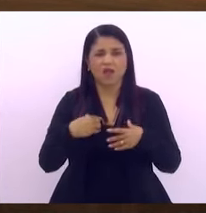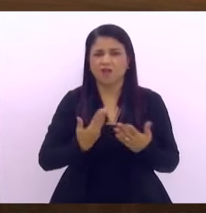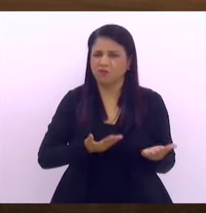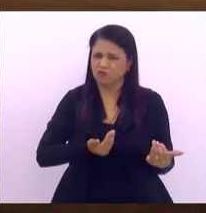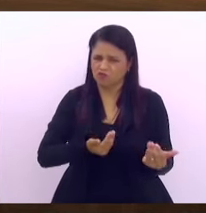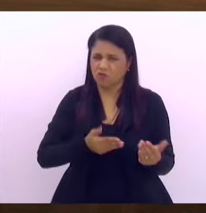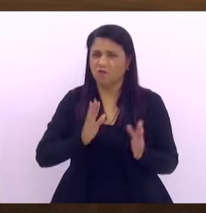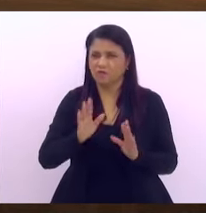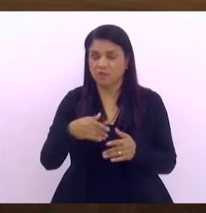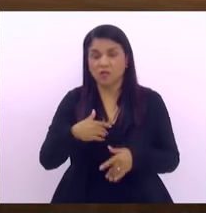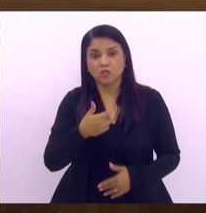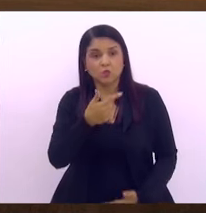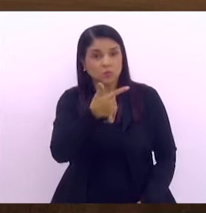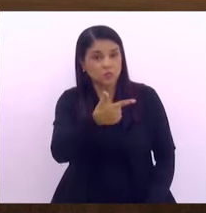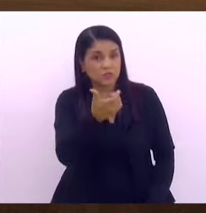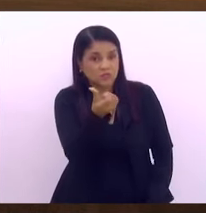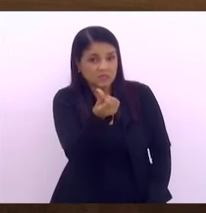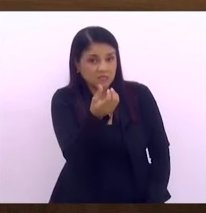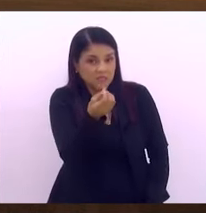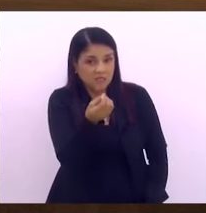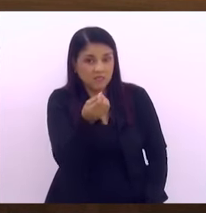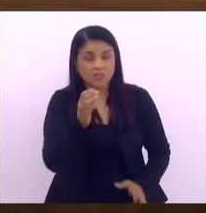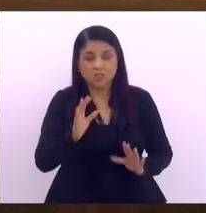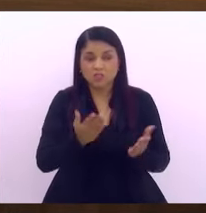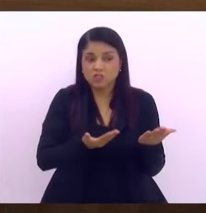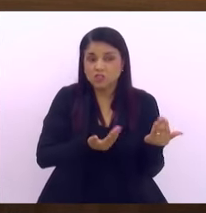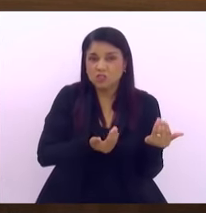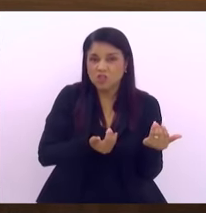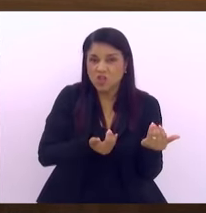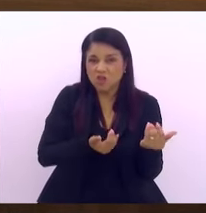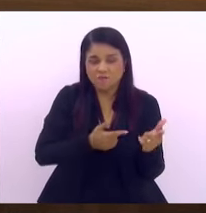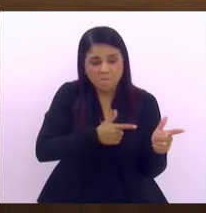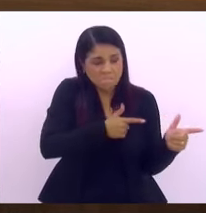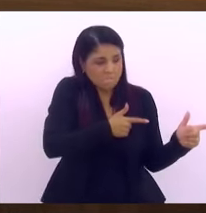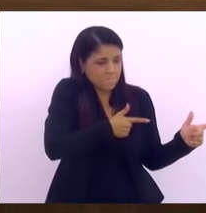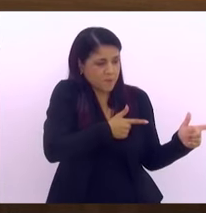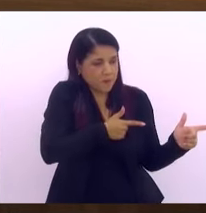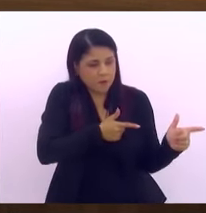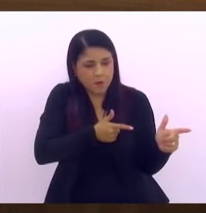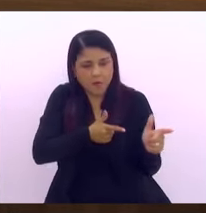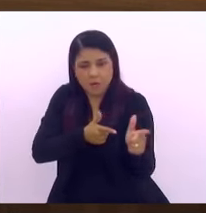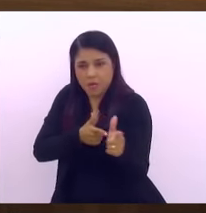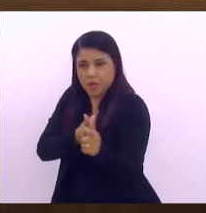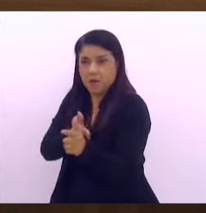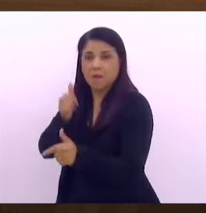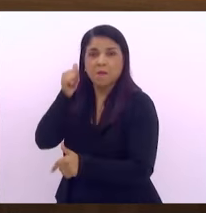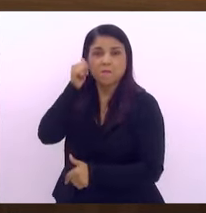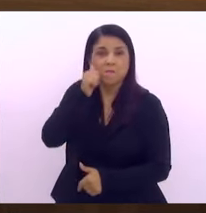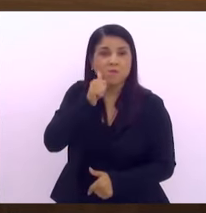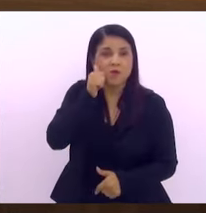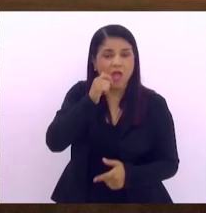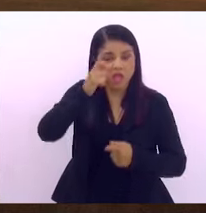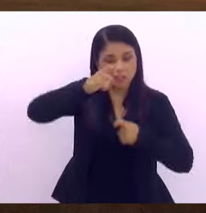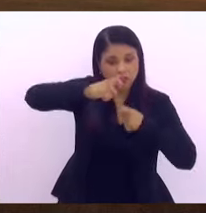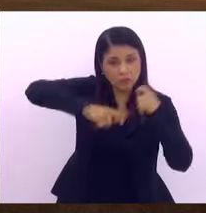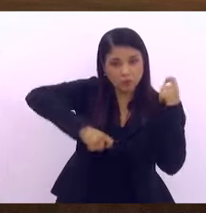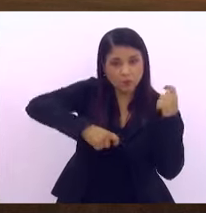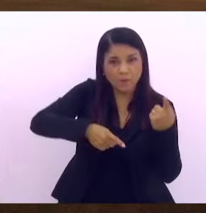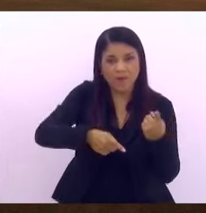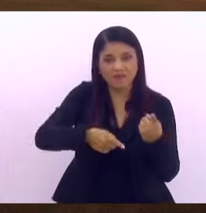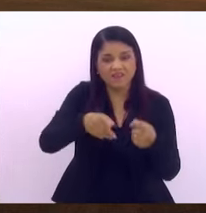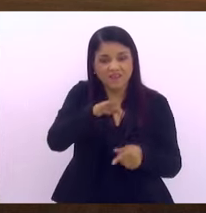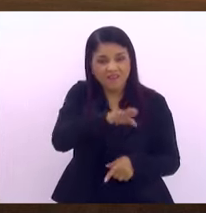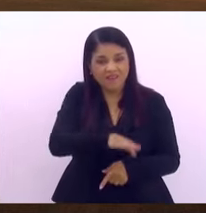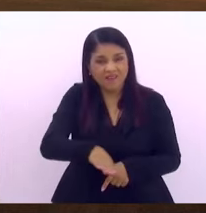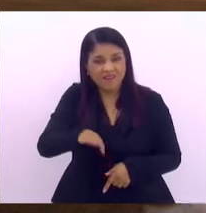260 jovens foram massacrados, assassinados, mulheres estão sendo estupradas,